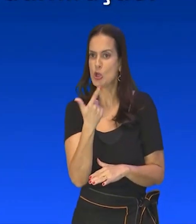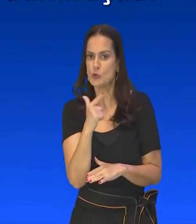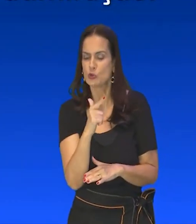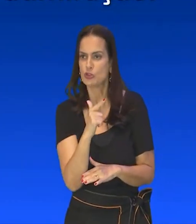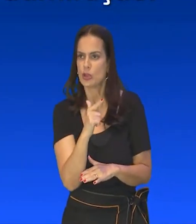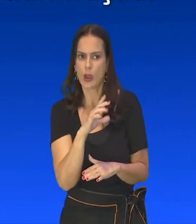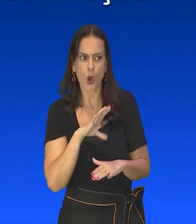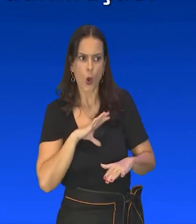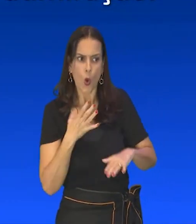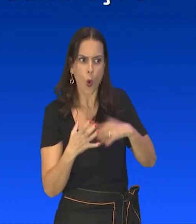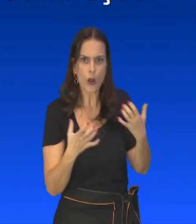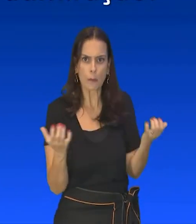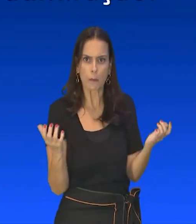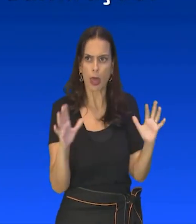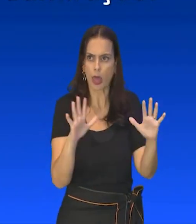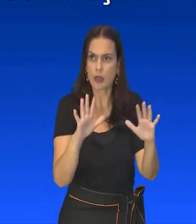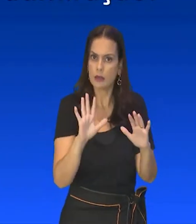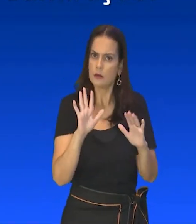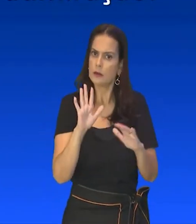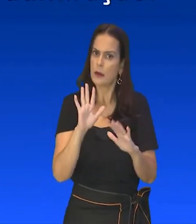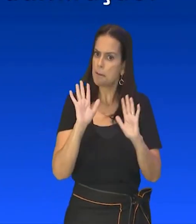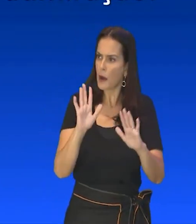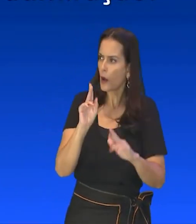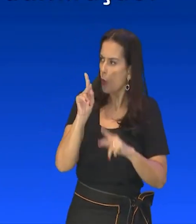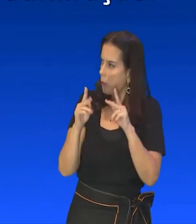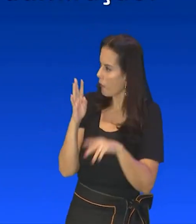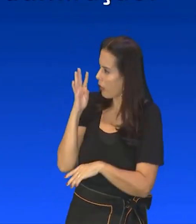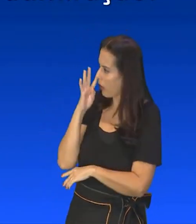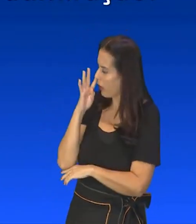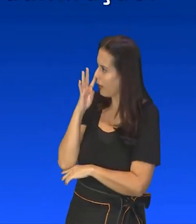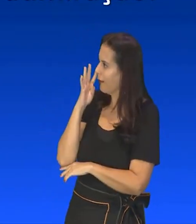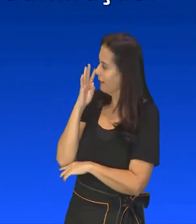o povo lhe tributava grande admiração.